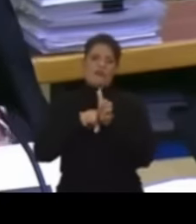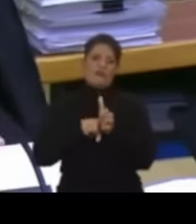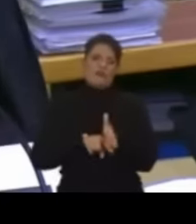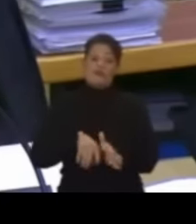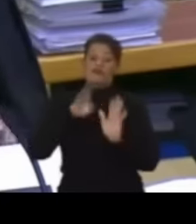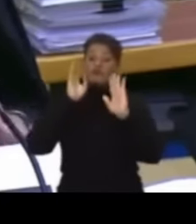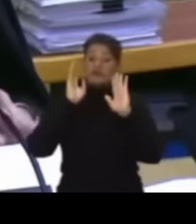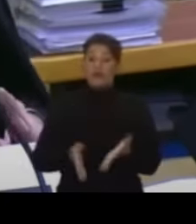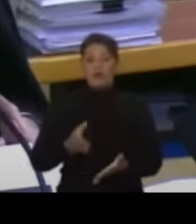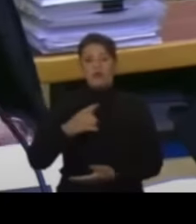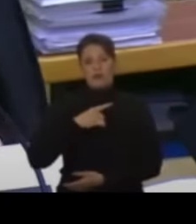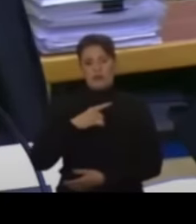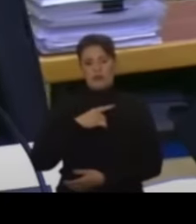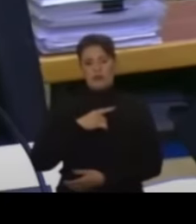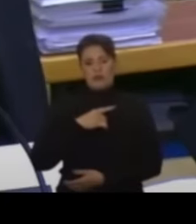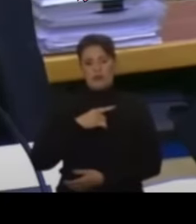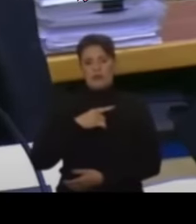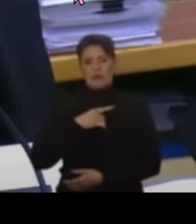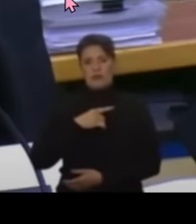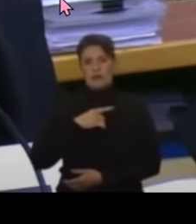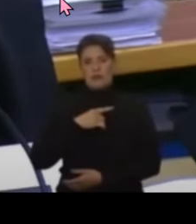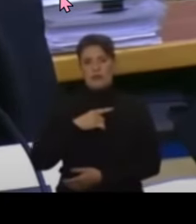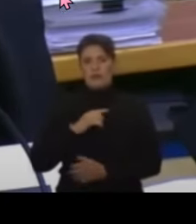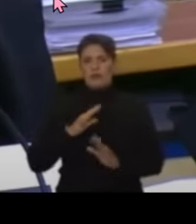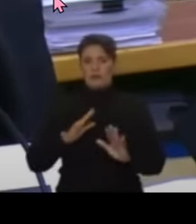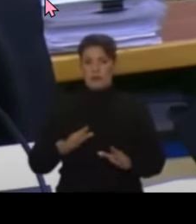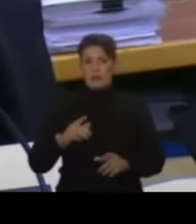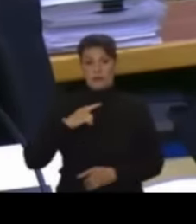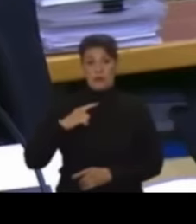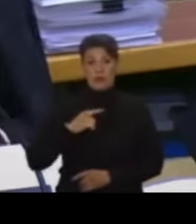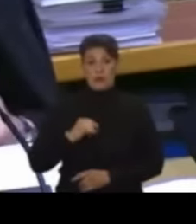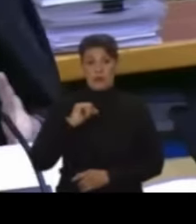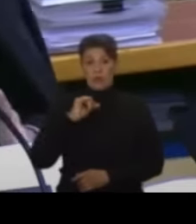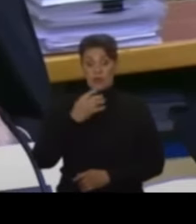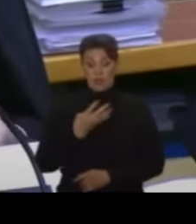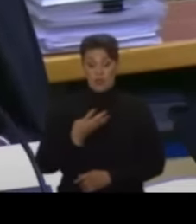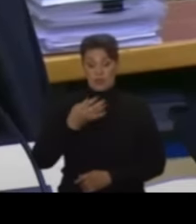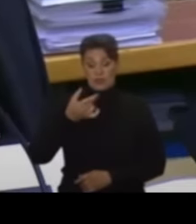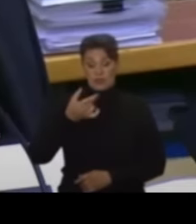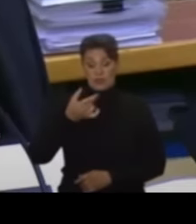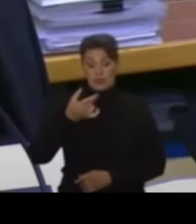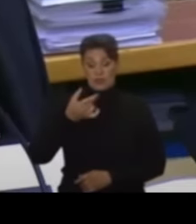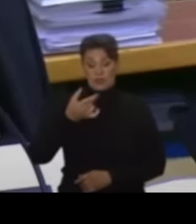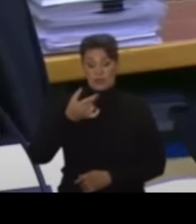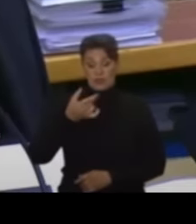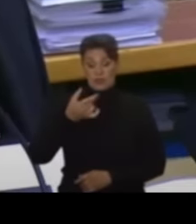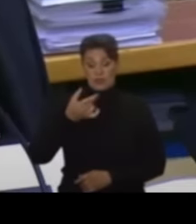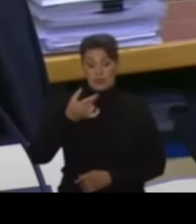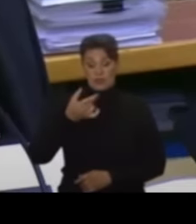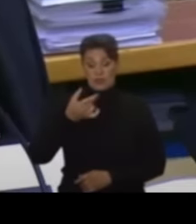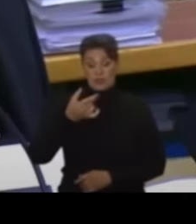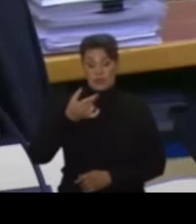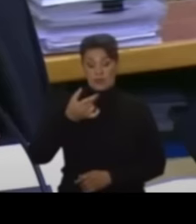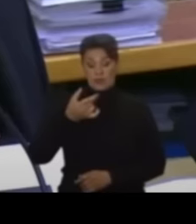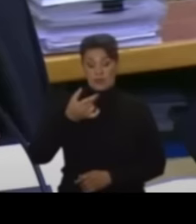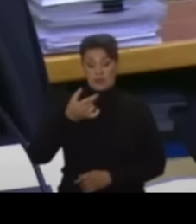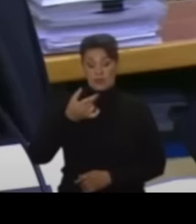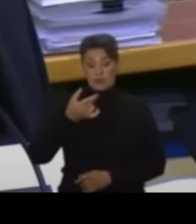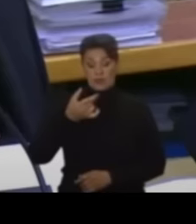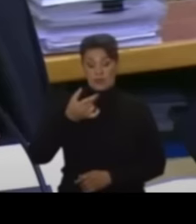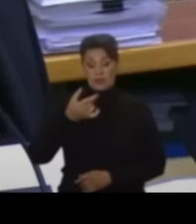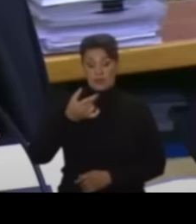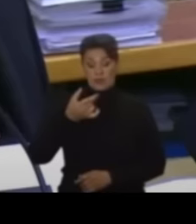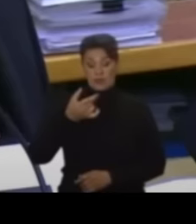aqui, principalmente o inquérito 4781, conhecido. Esse é o meu inquérito, gente, presente, estou